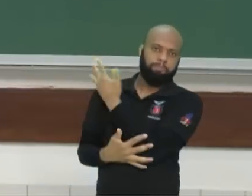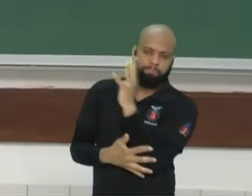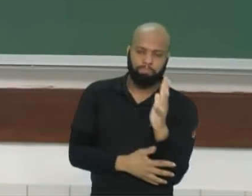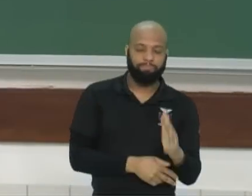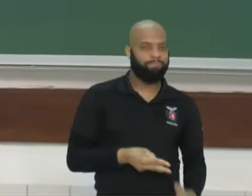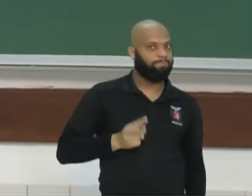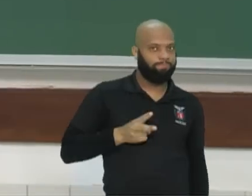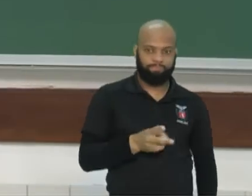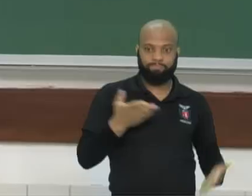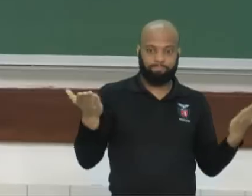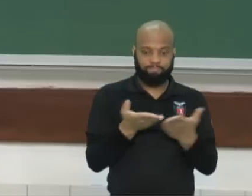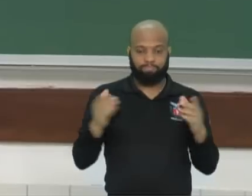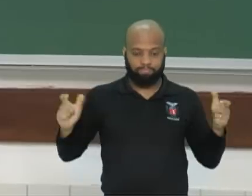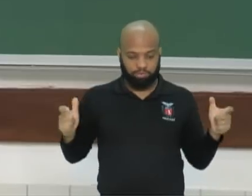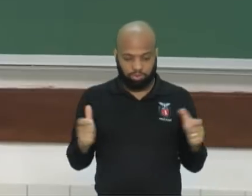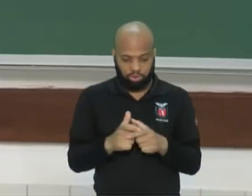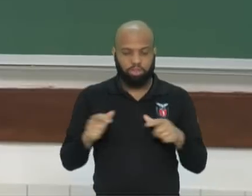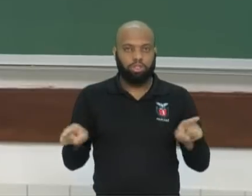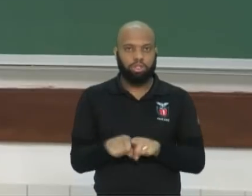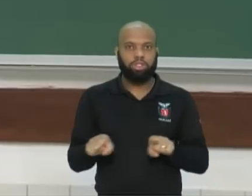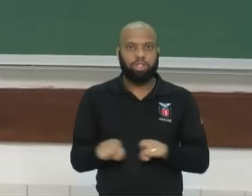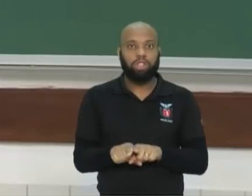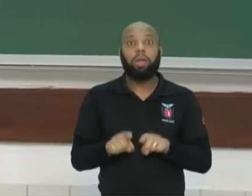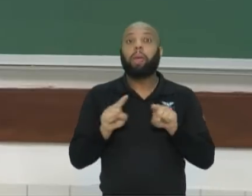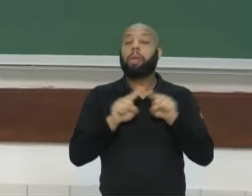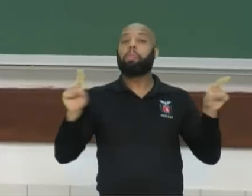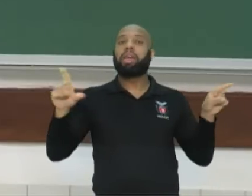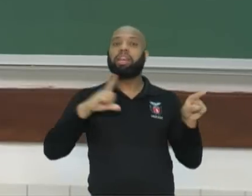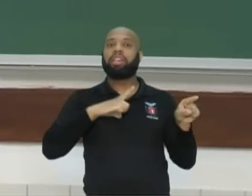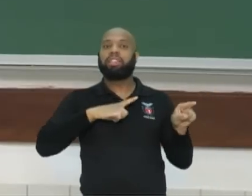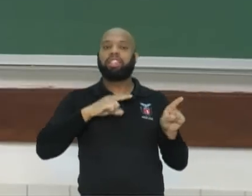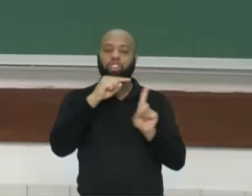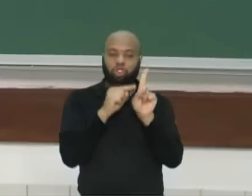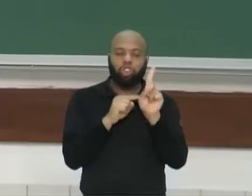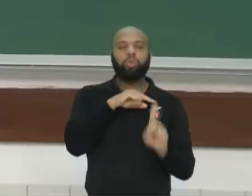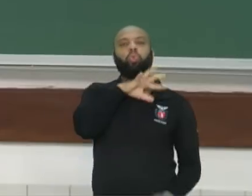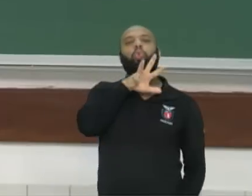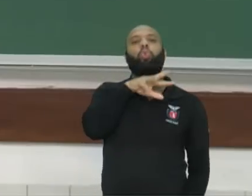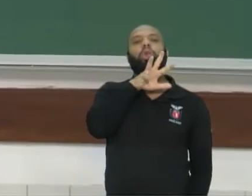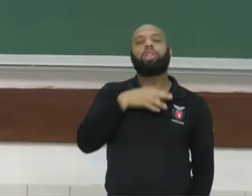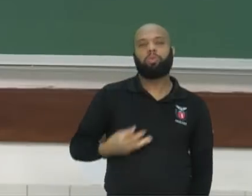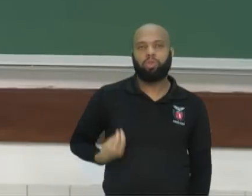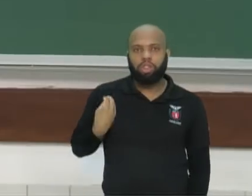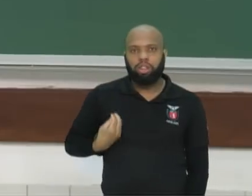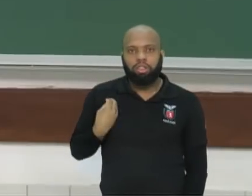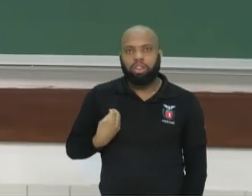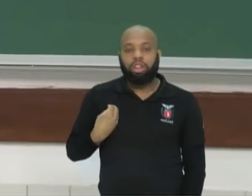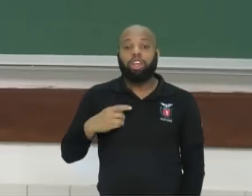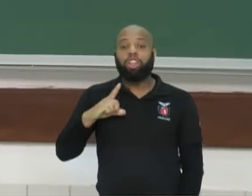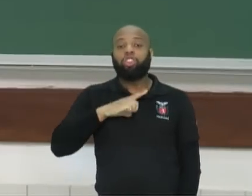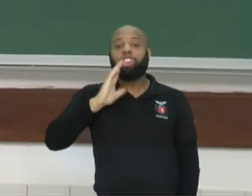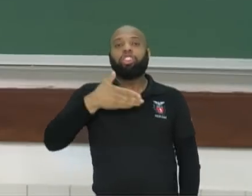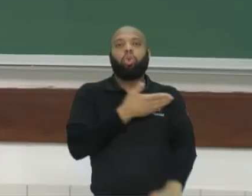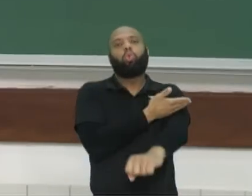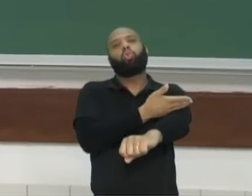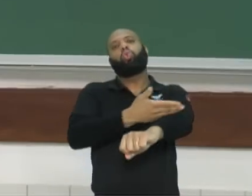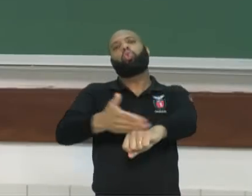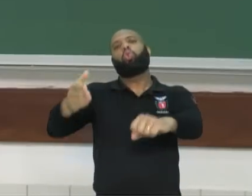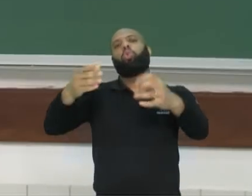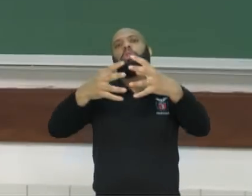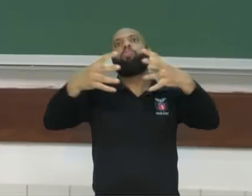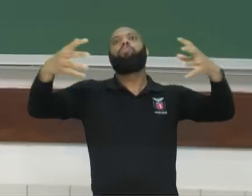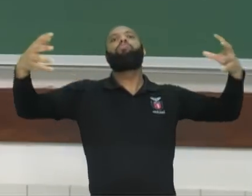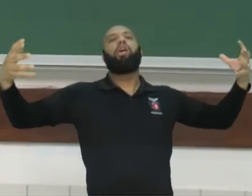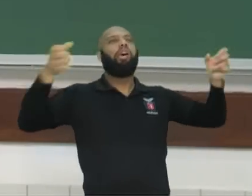cada vez vão reduzindo. Mas as espécies que vivem ali, as espécies animais, elas eram acostumadas com uma área muito